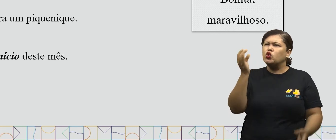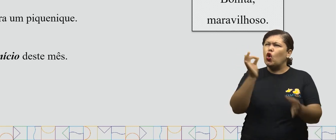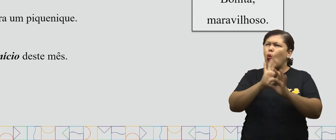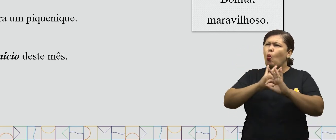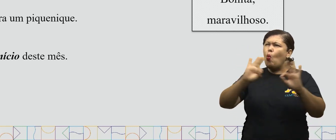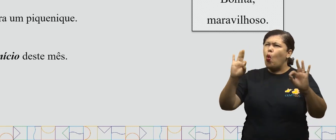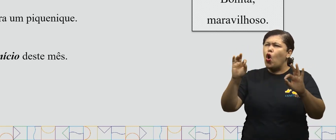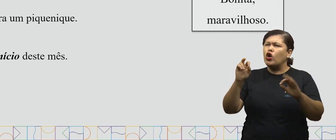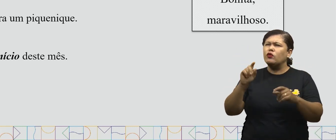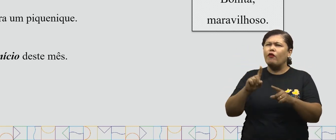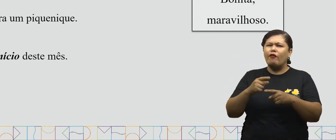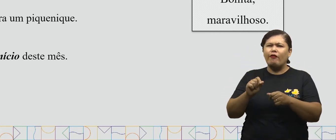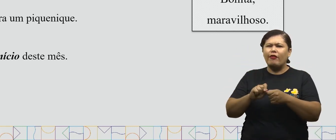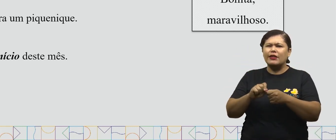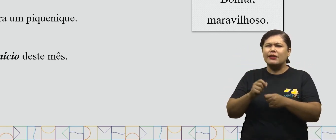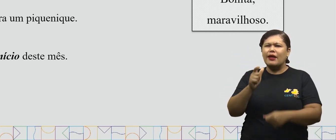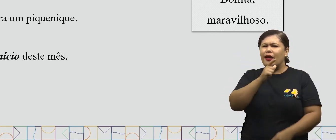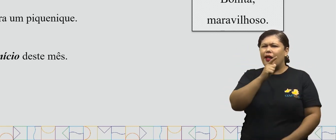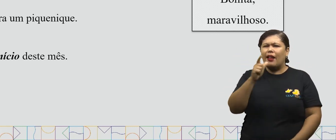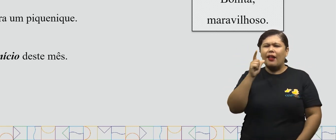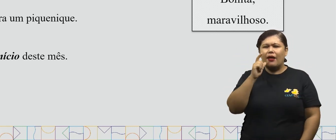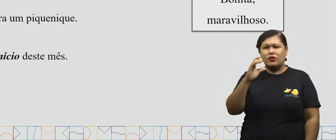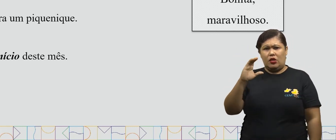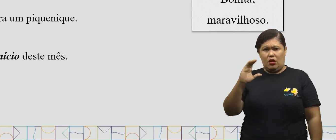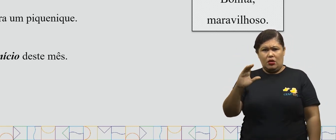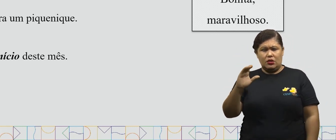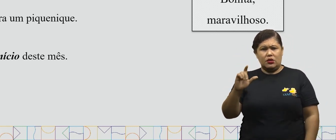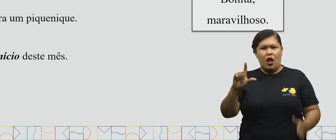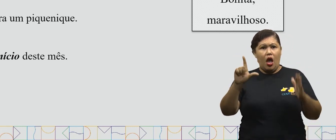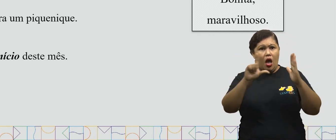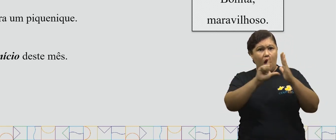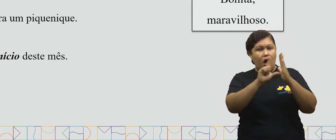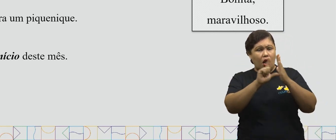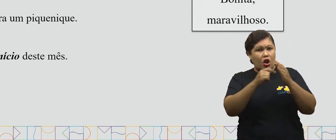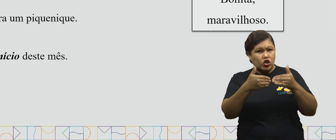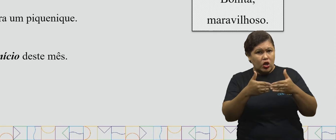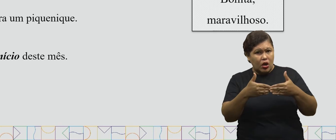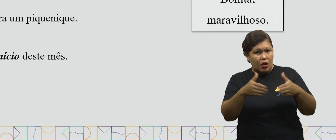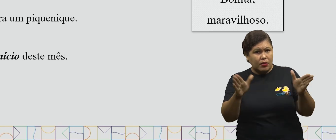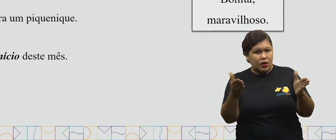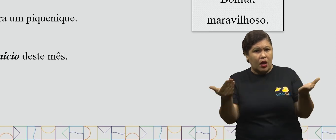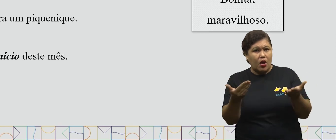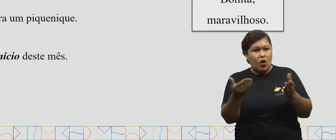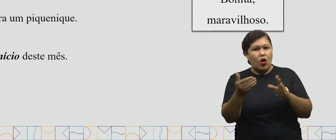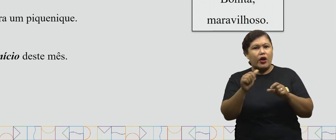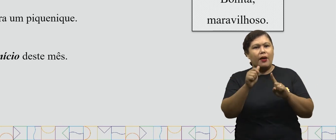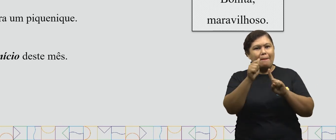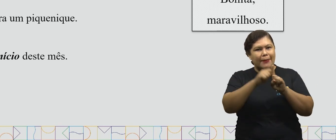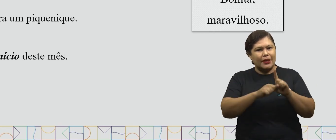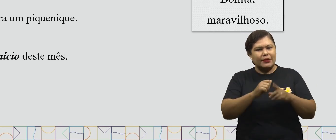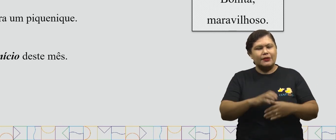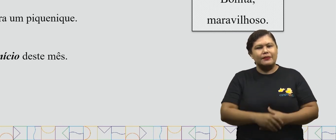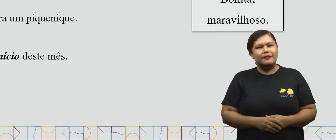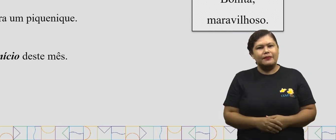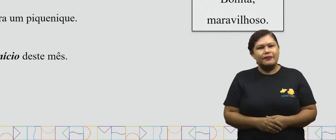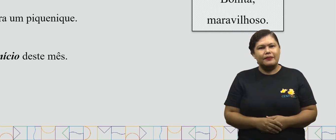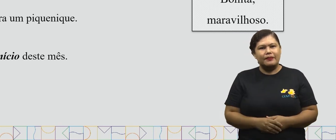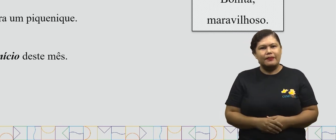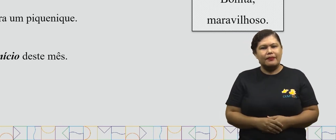bela. Letra B. O dia parece ótimo para um piquenique. Letra C. A